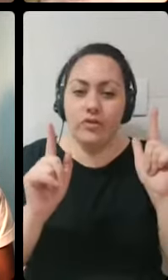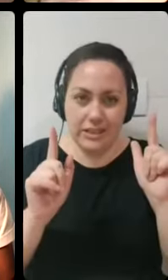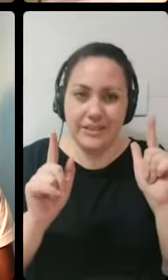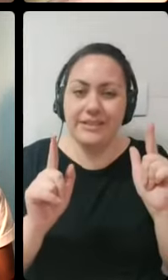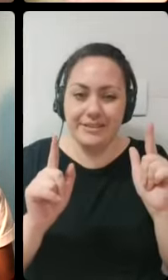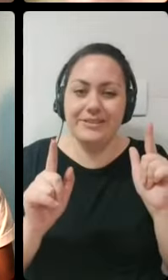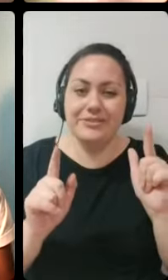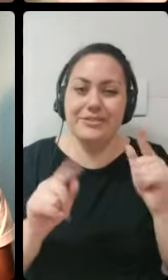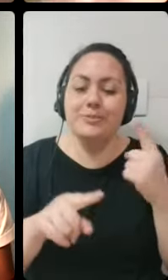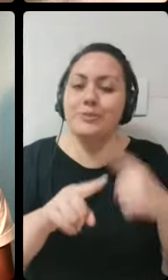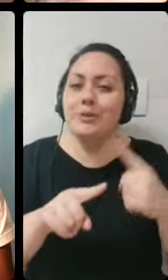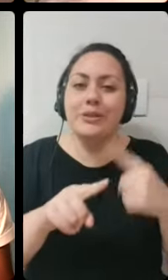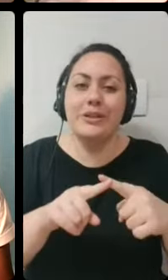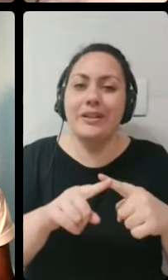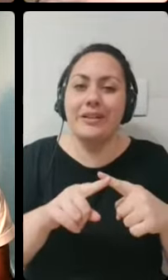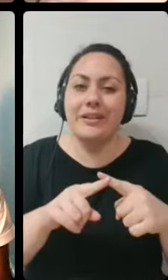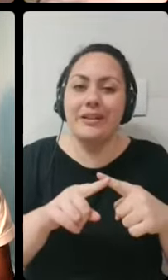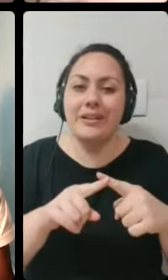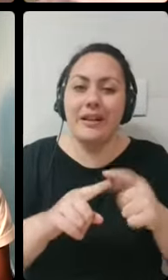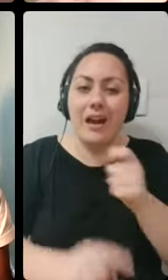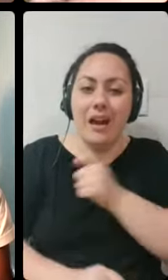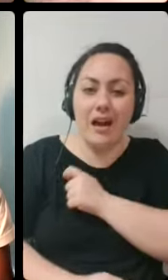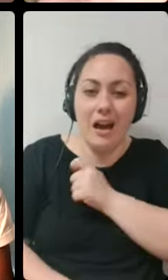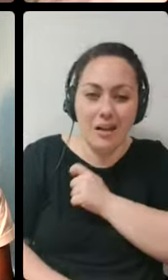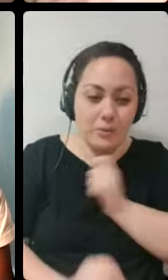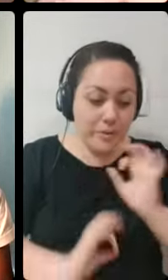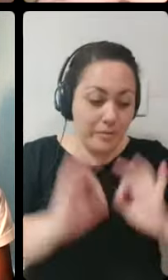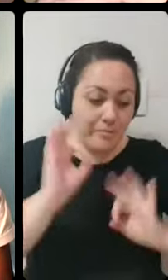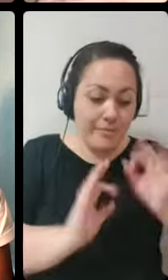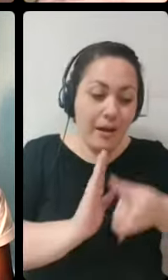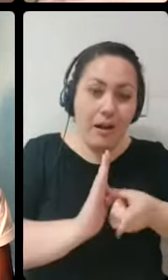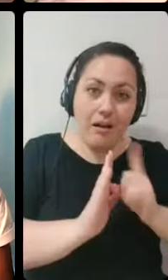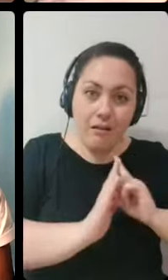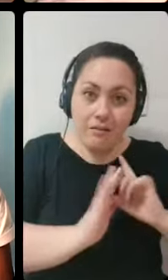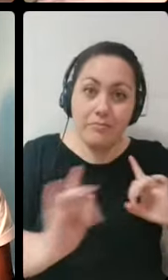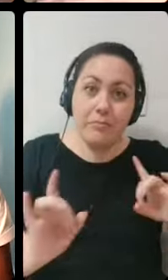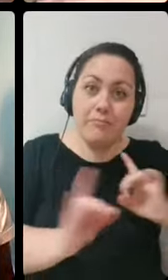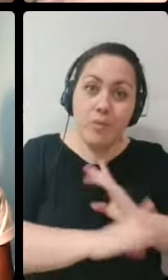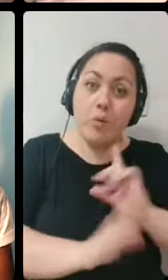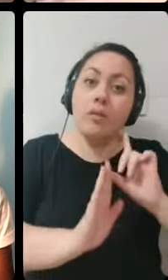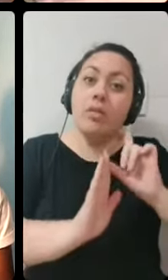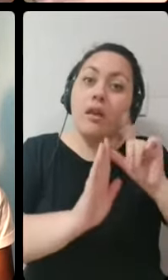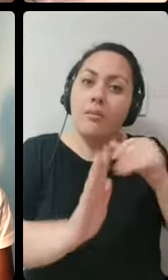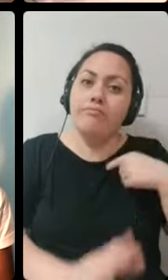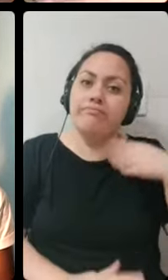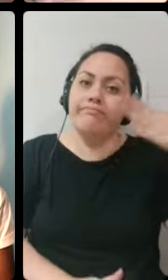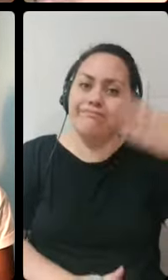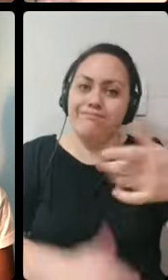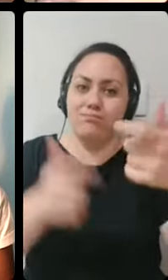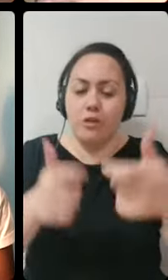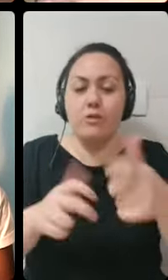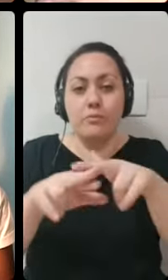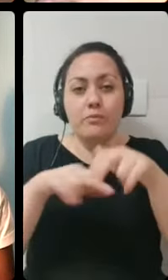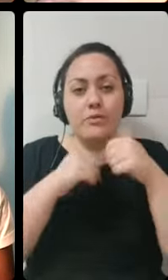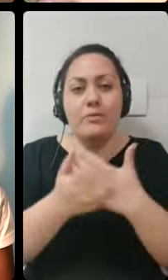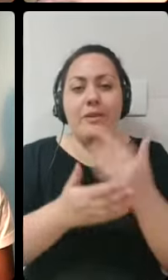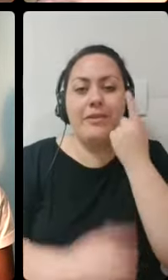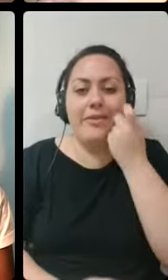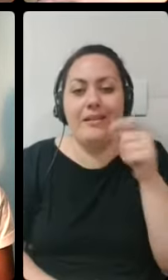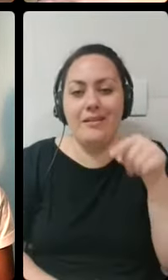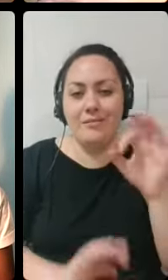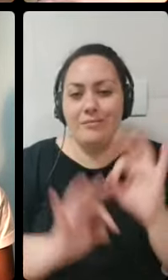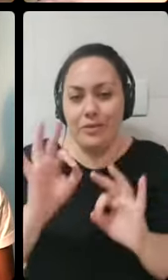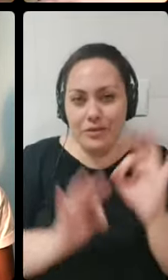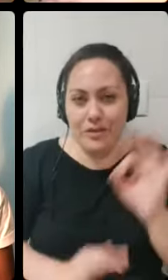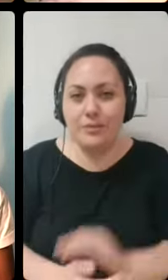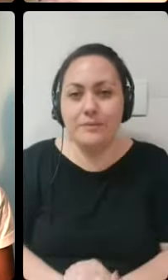irem para o local selecionado. Então, foi assim que surgiu o meu interesse no projeto Rondon. E depois disso, acho que